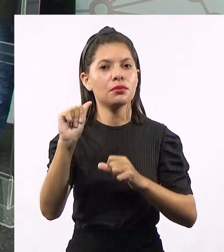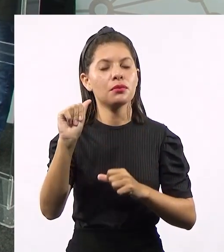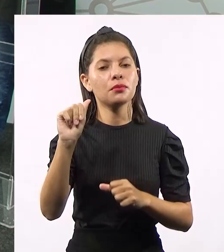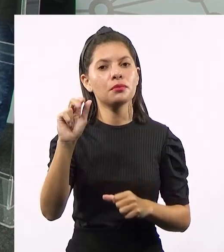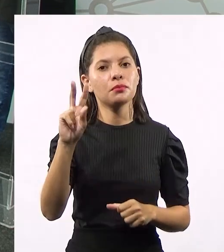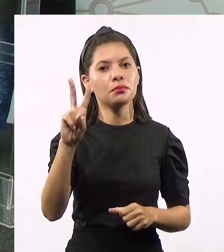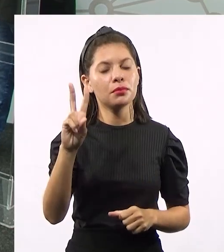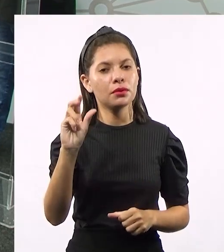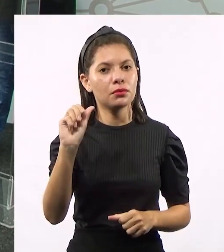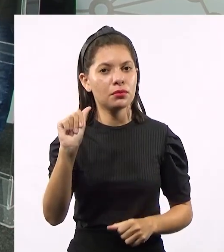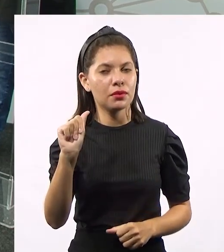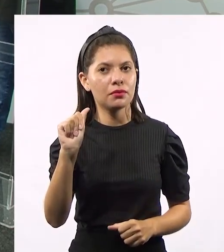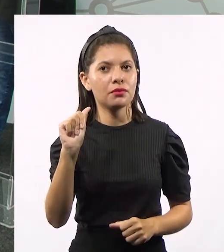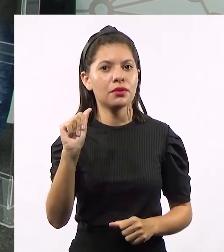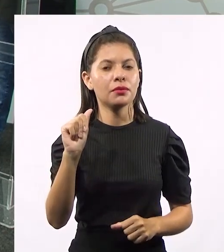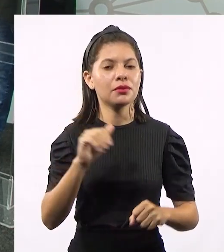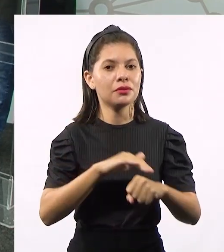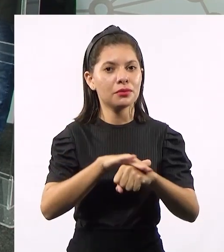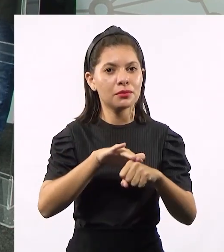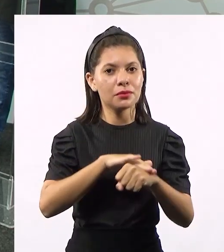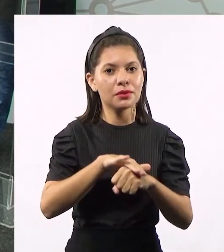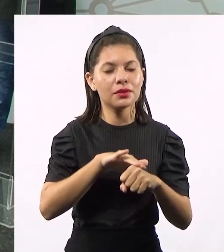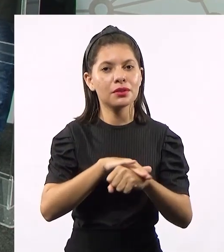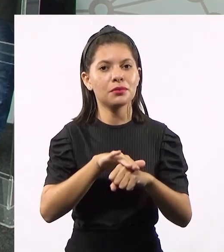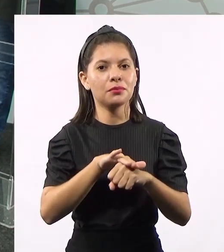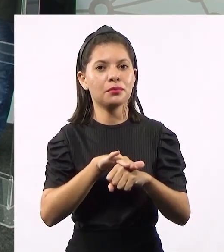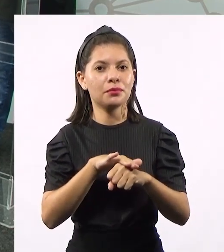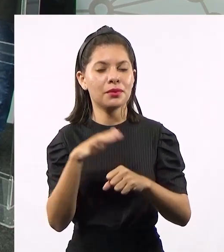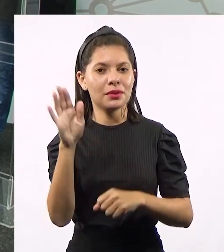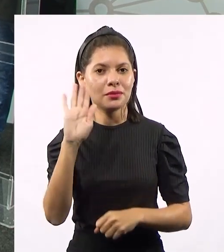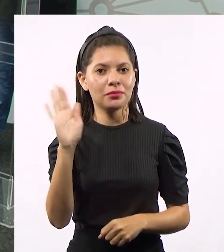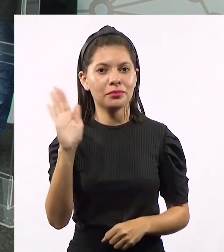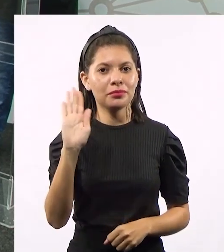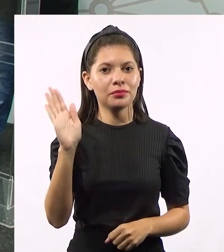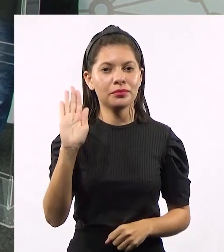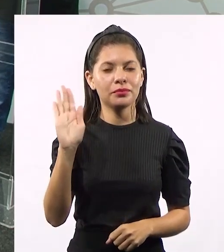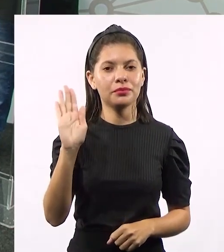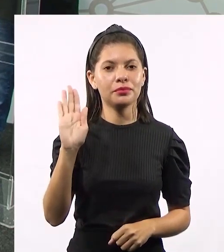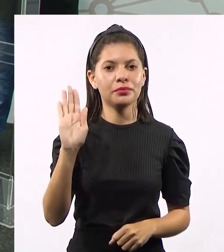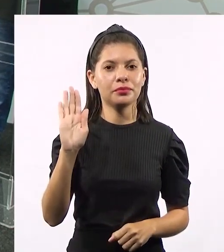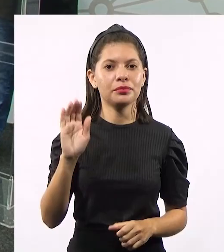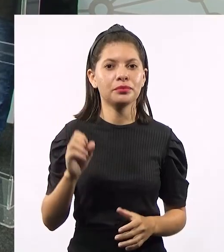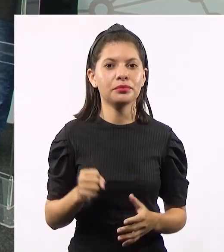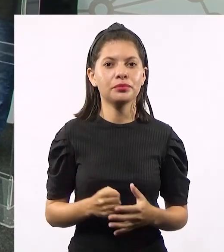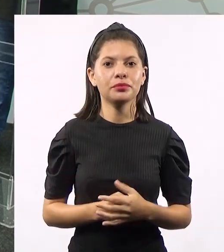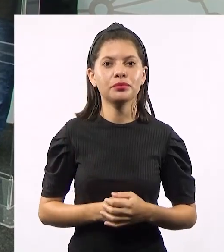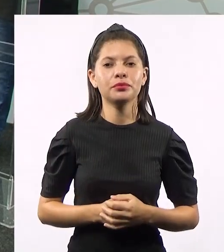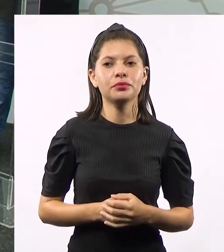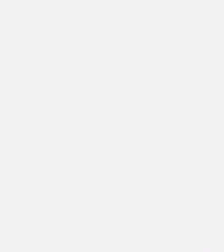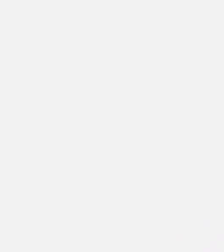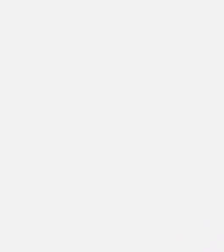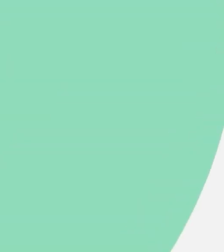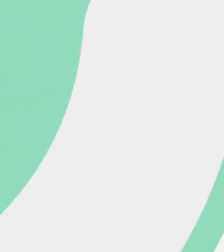pelo AVA, entrar em contato que a gente vai conversando sobre o questionário. Até a próxima. Valeu, pessoal.